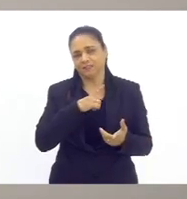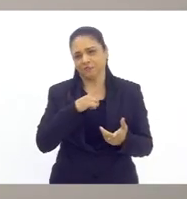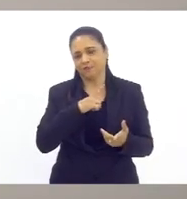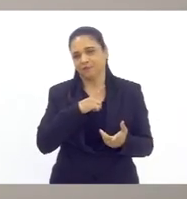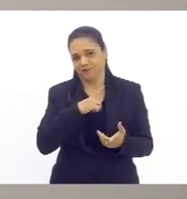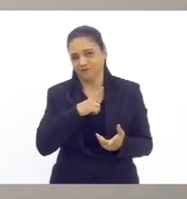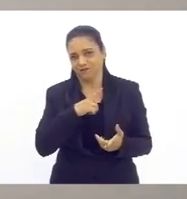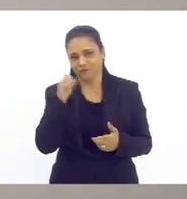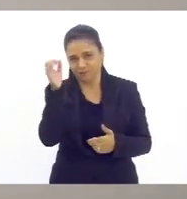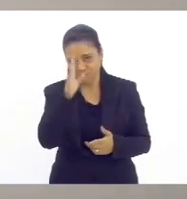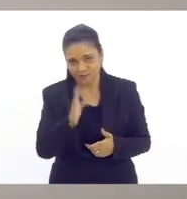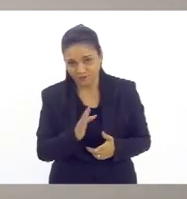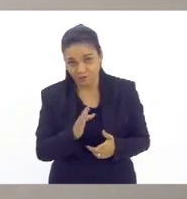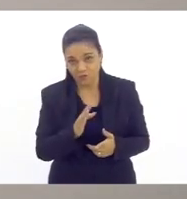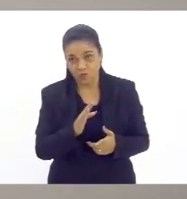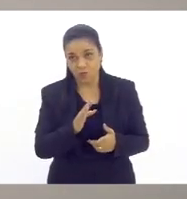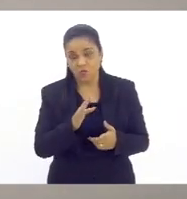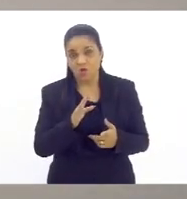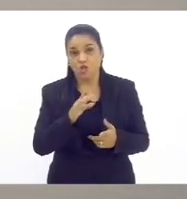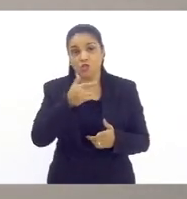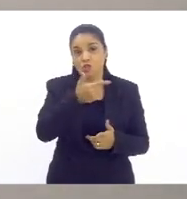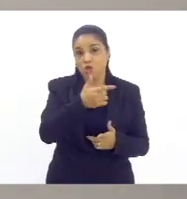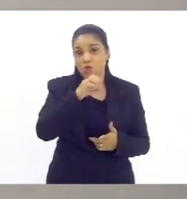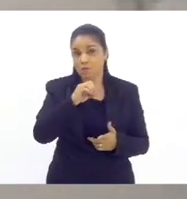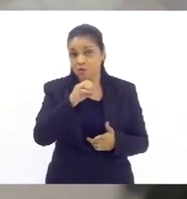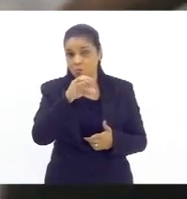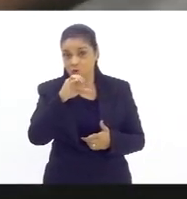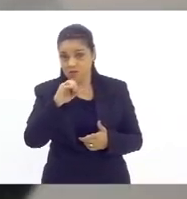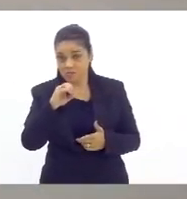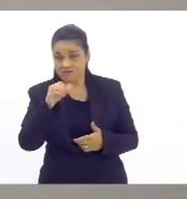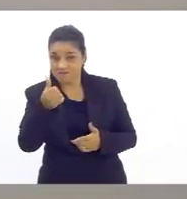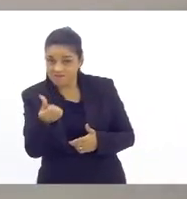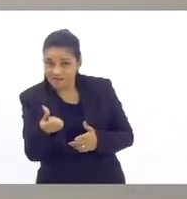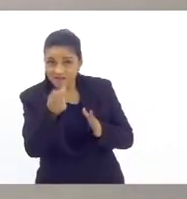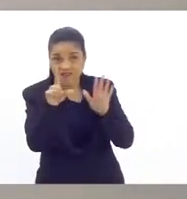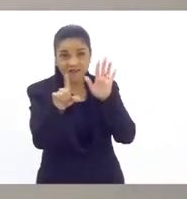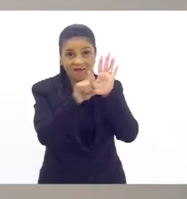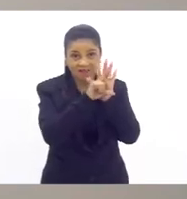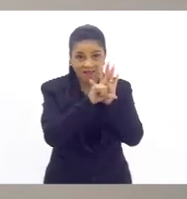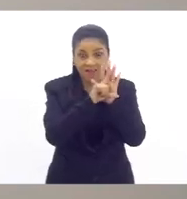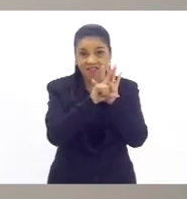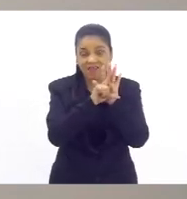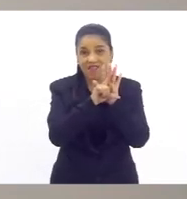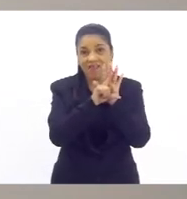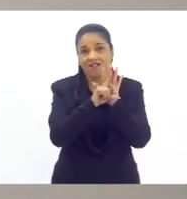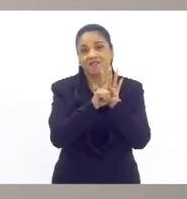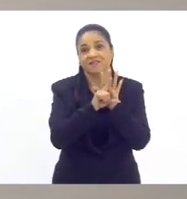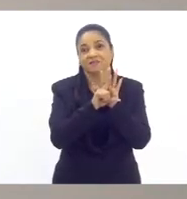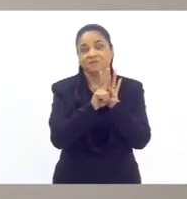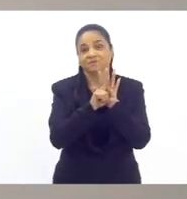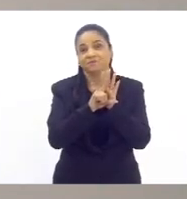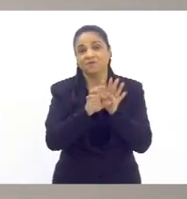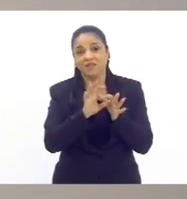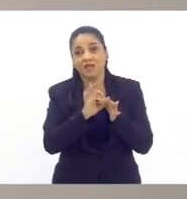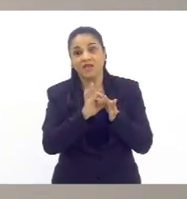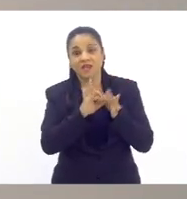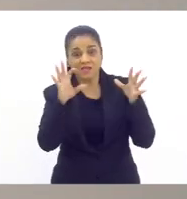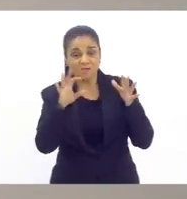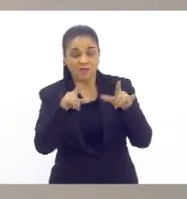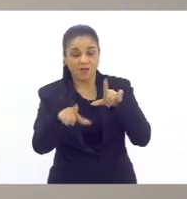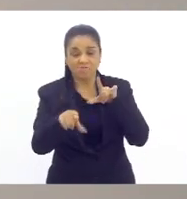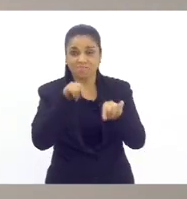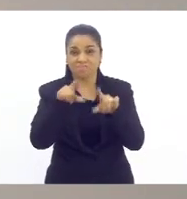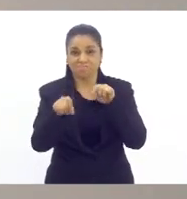mas ela não era oficializada além de 2006 Desculpem a ironia ela legalizou a seletividade